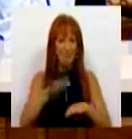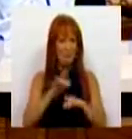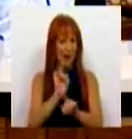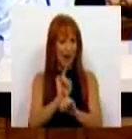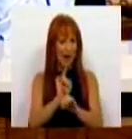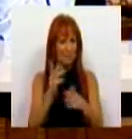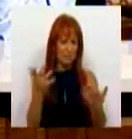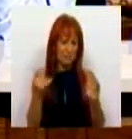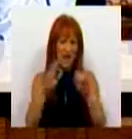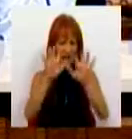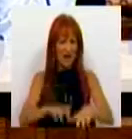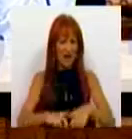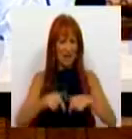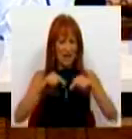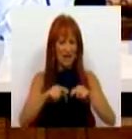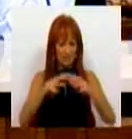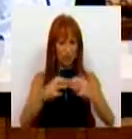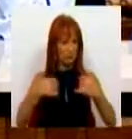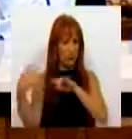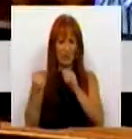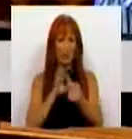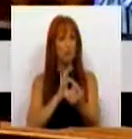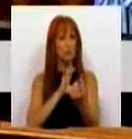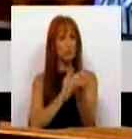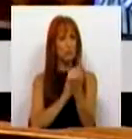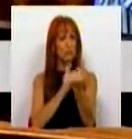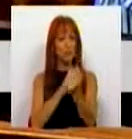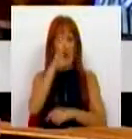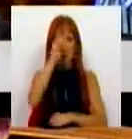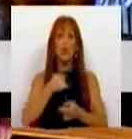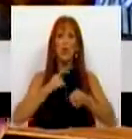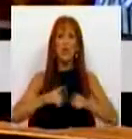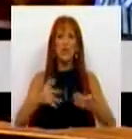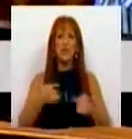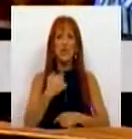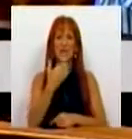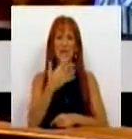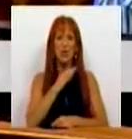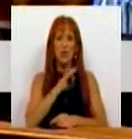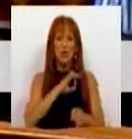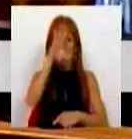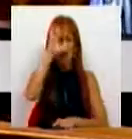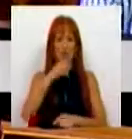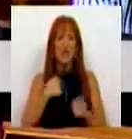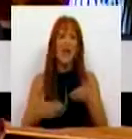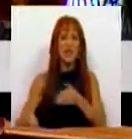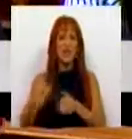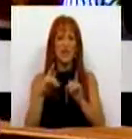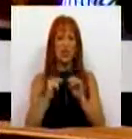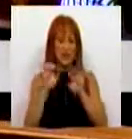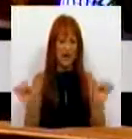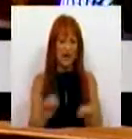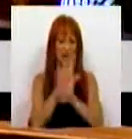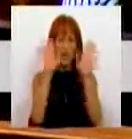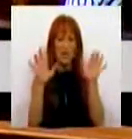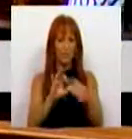isso que esta Câmara está a debater com o Sr. Ministro, e por isso gostaria de começar por agradecer ao Sr. Ministro pela estratégia, pela clareza